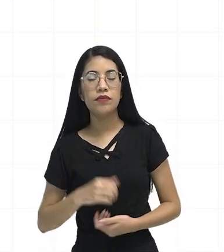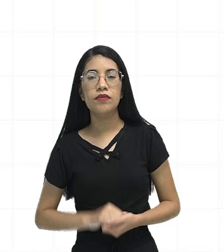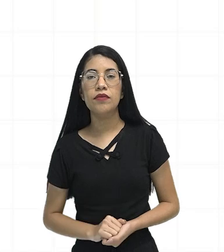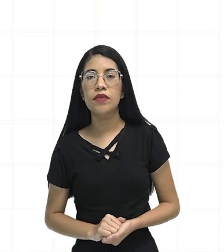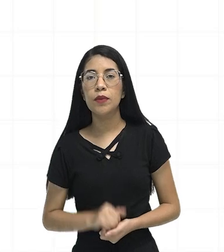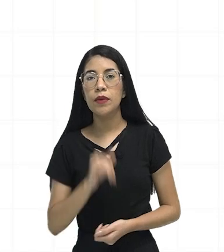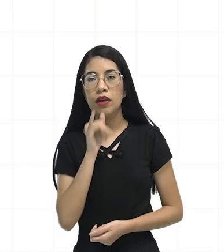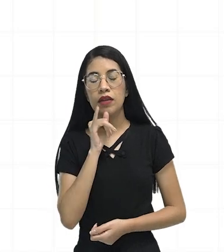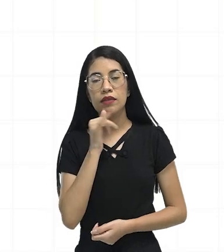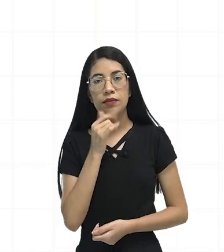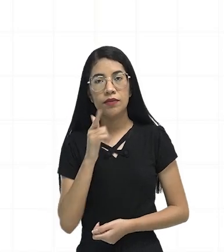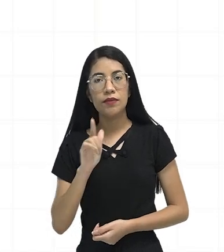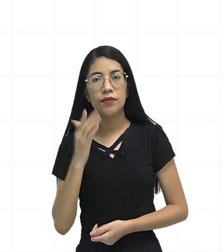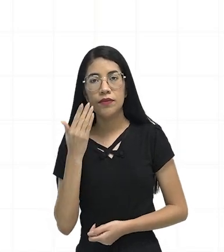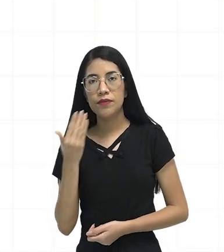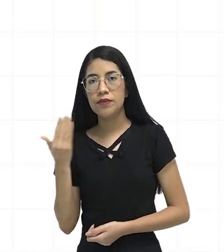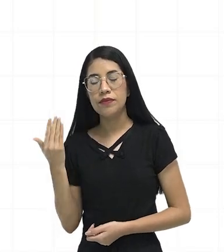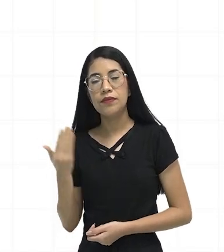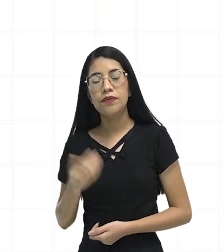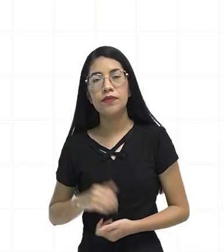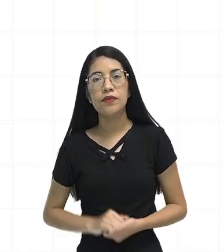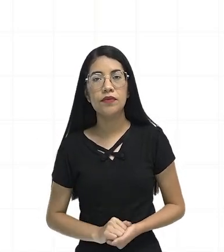Olha esse outro exemplo.